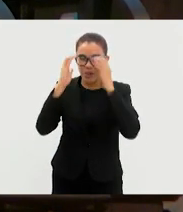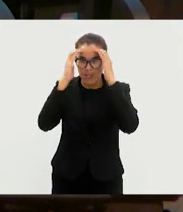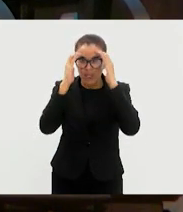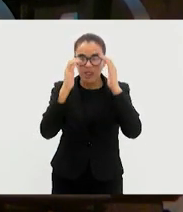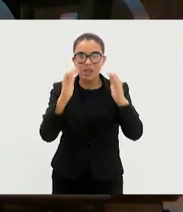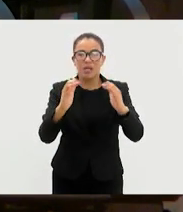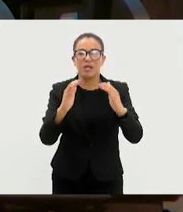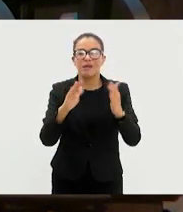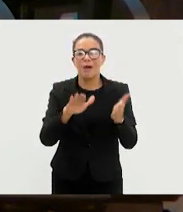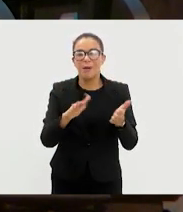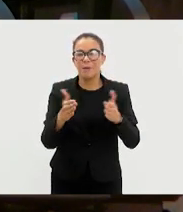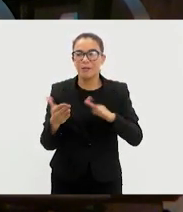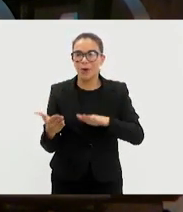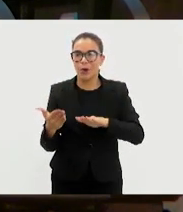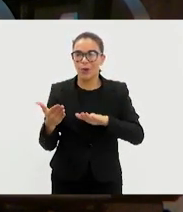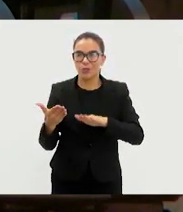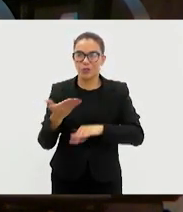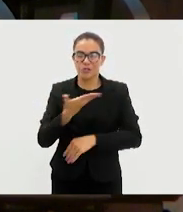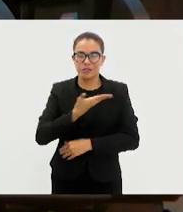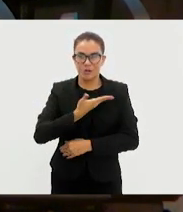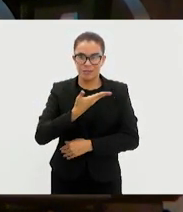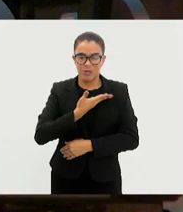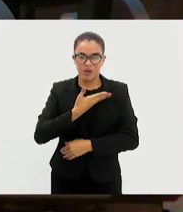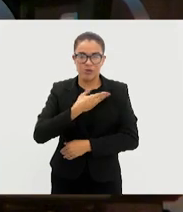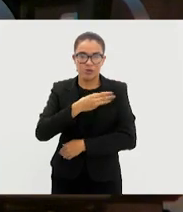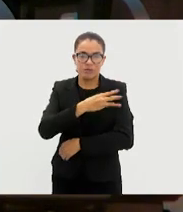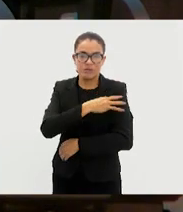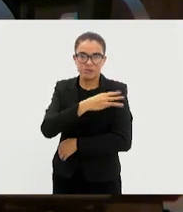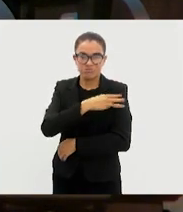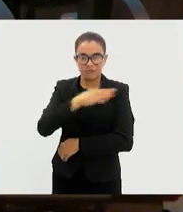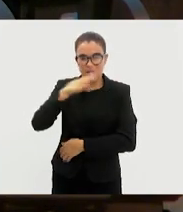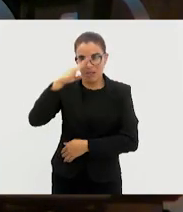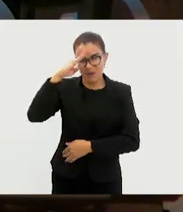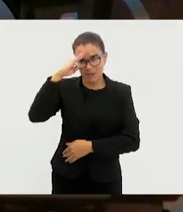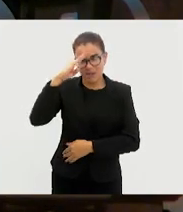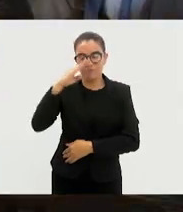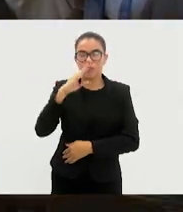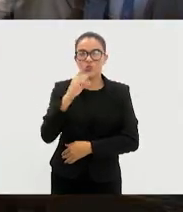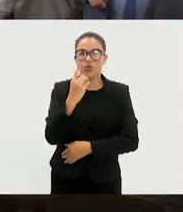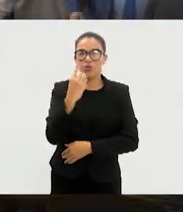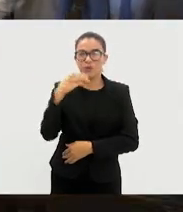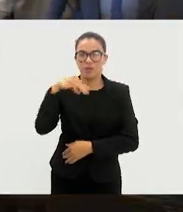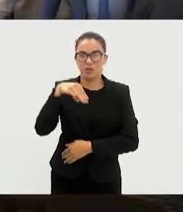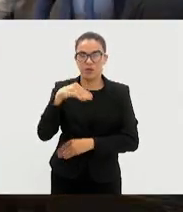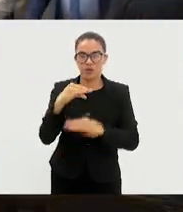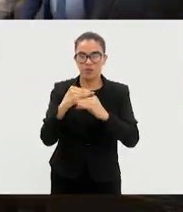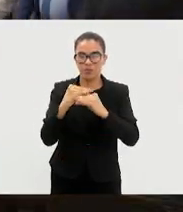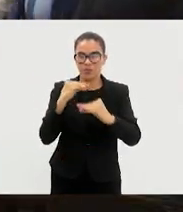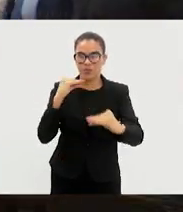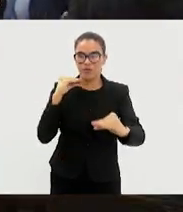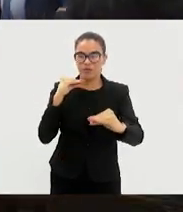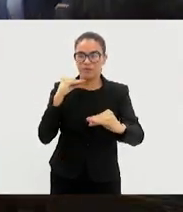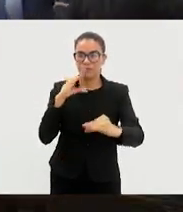nosso companheiro, nosso amigo, sargento Jorge. Um minuto de silêncio, por favor.